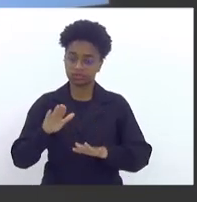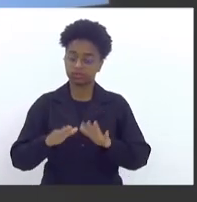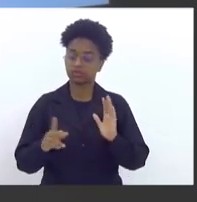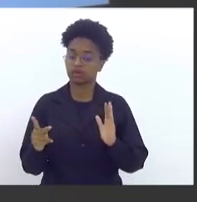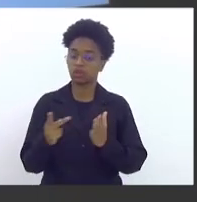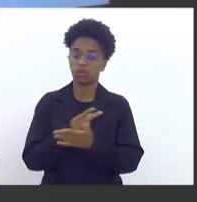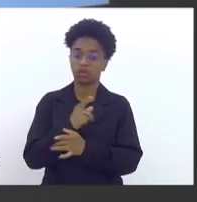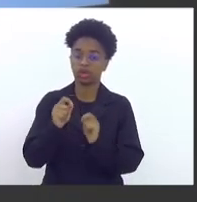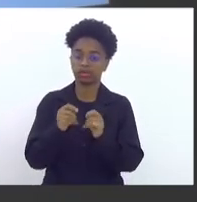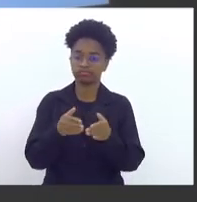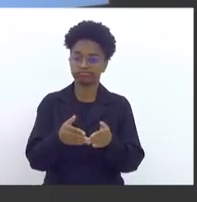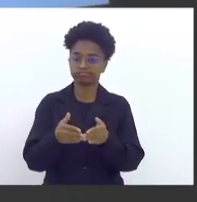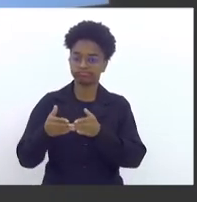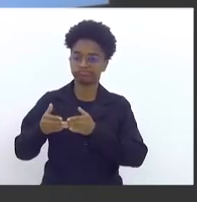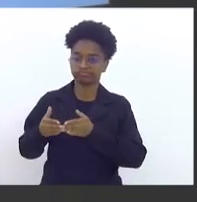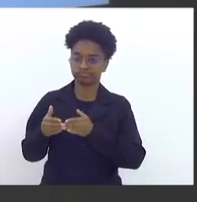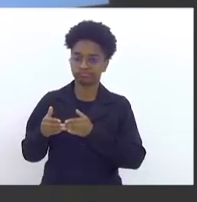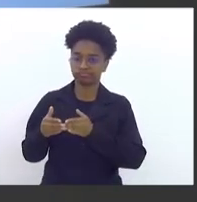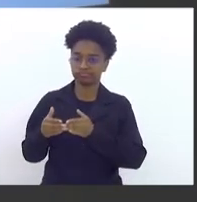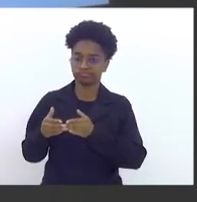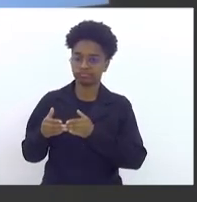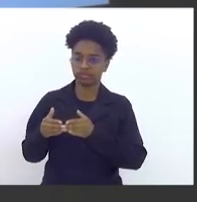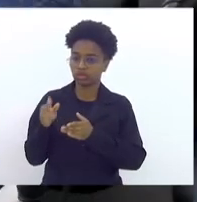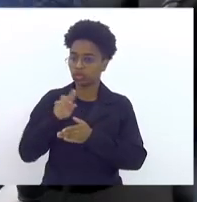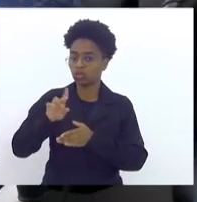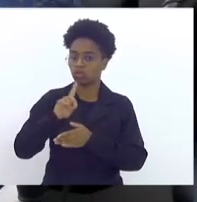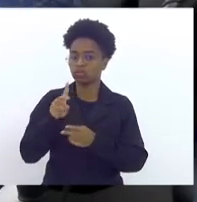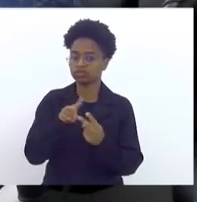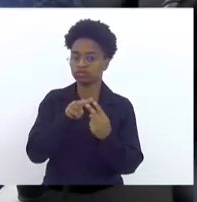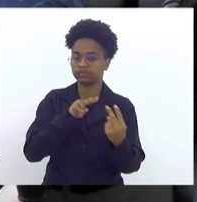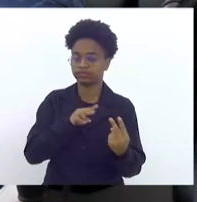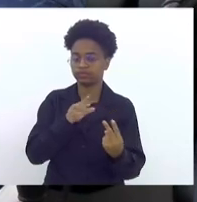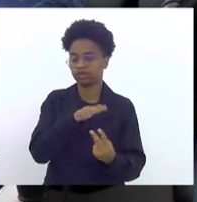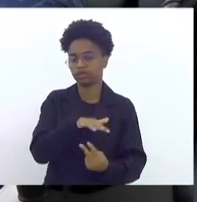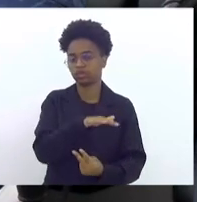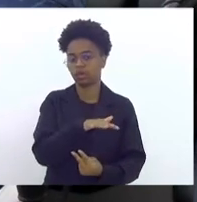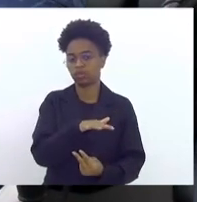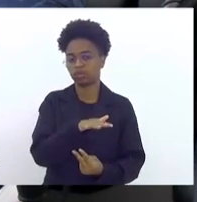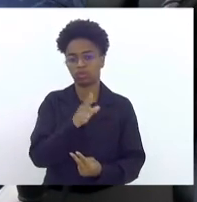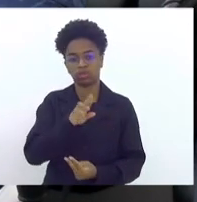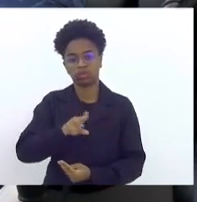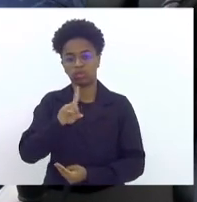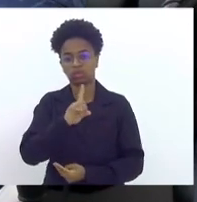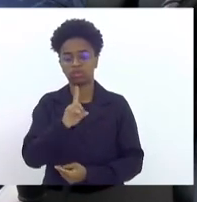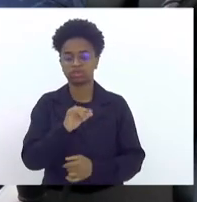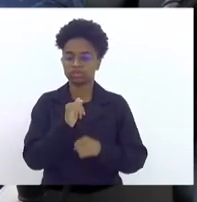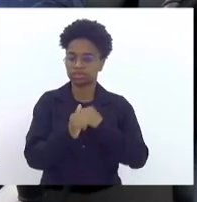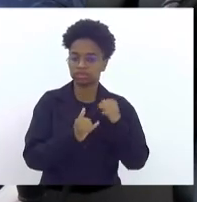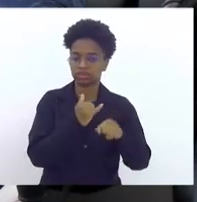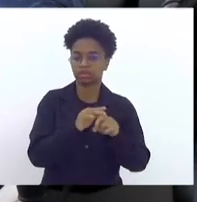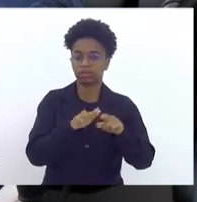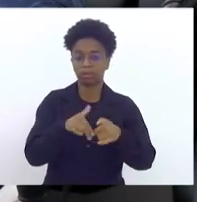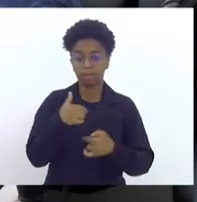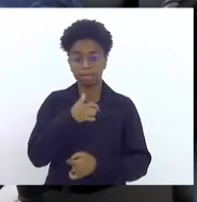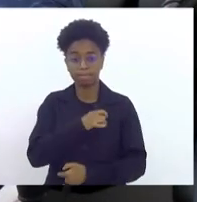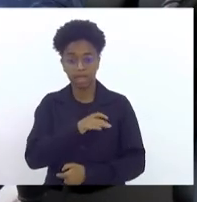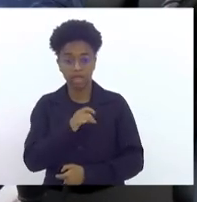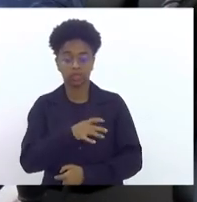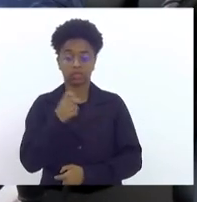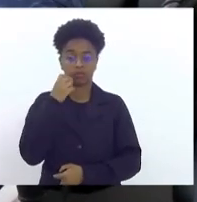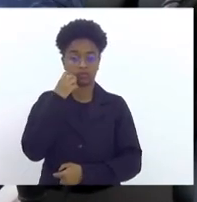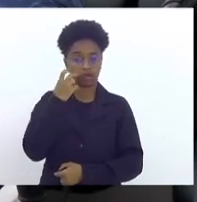se retirando do mundo virtual digamos assim da internet né por medo por vergonha enfim